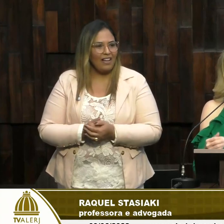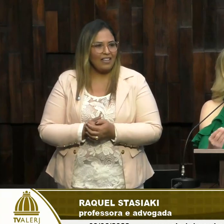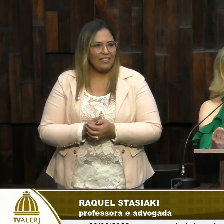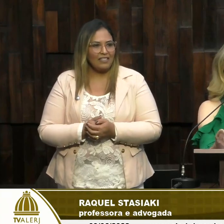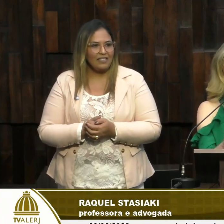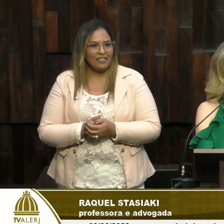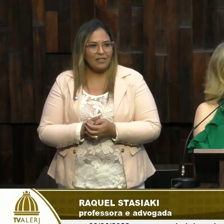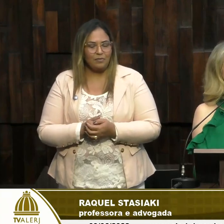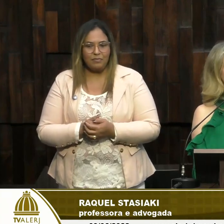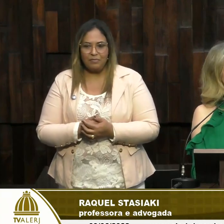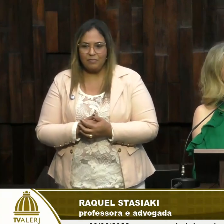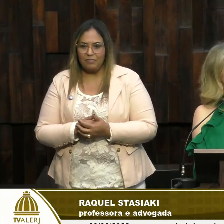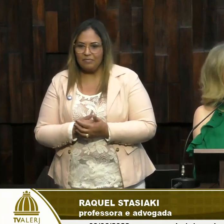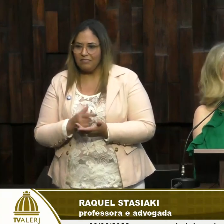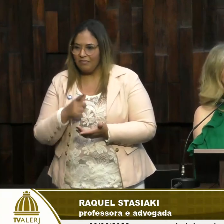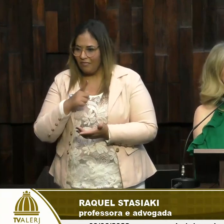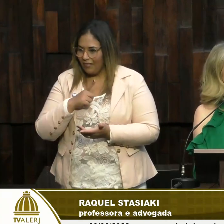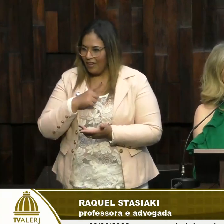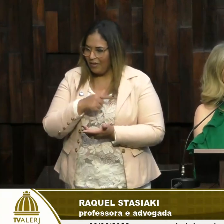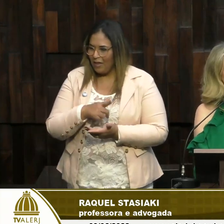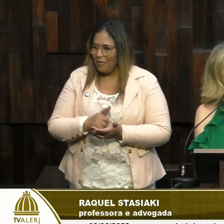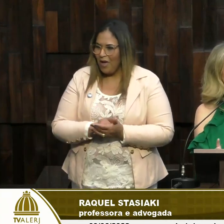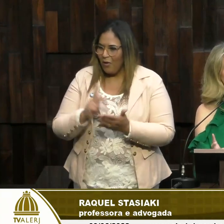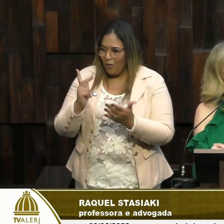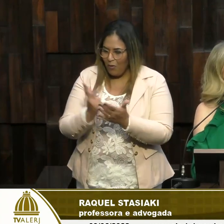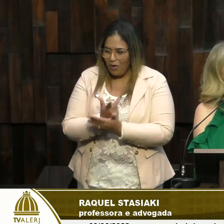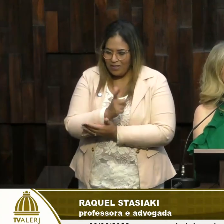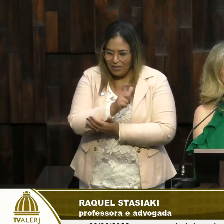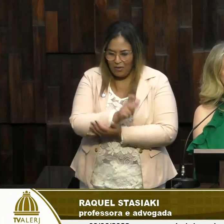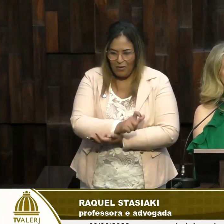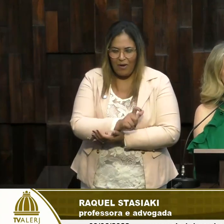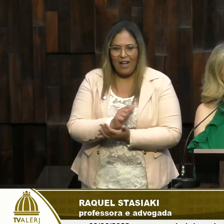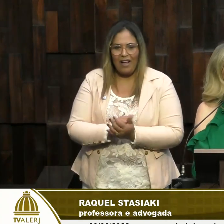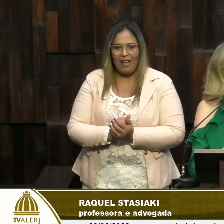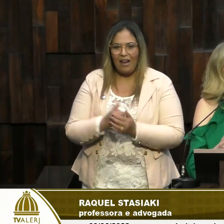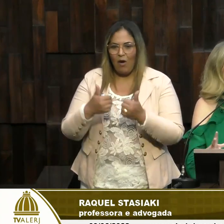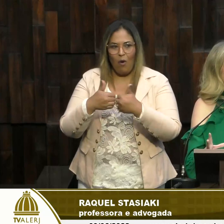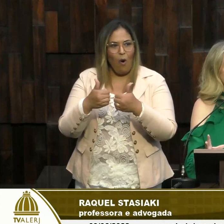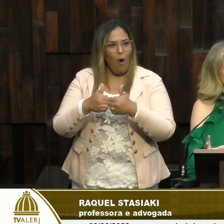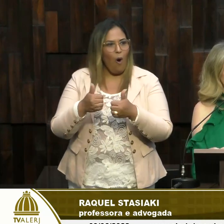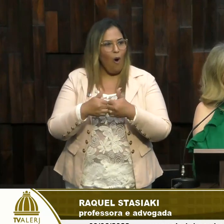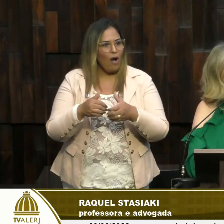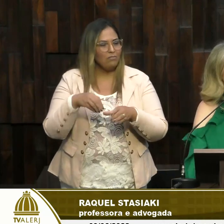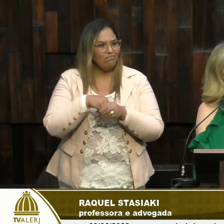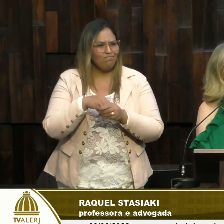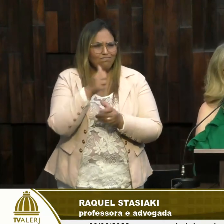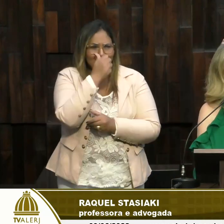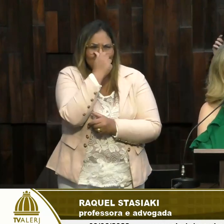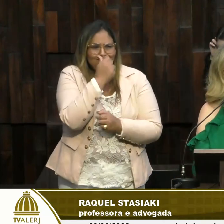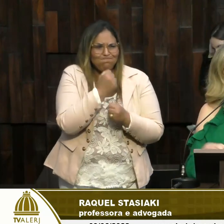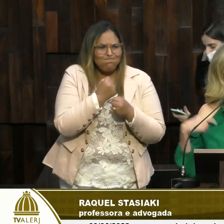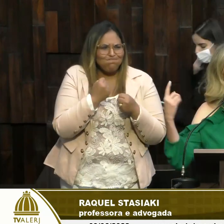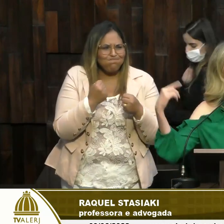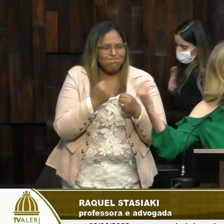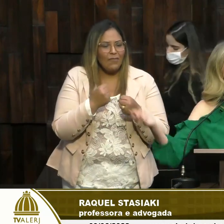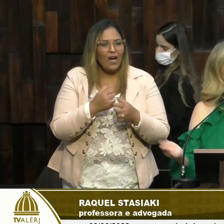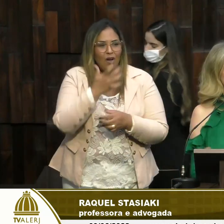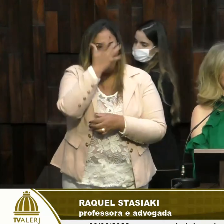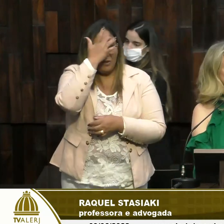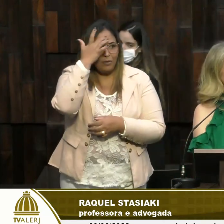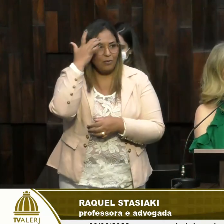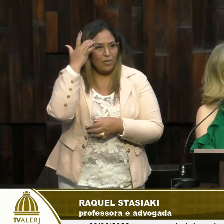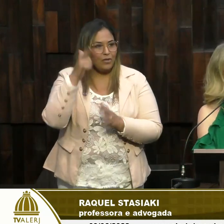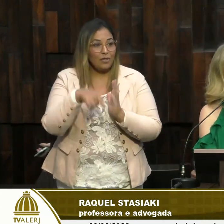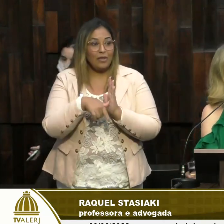daquela importunação sexual já num transporte coletivo lotado de passageiros, muito antes de